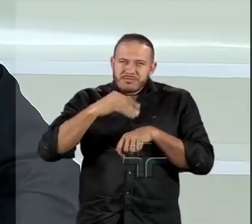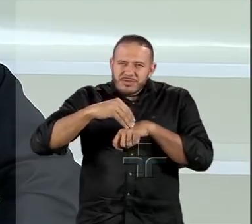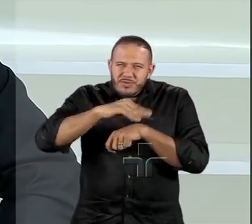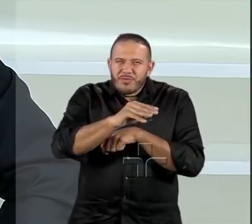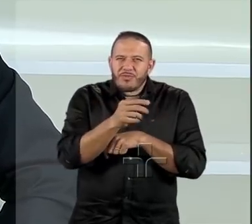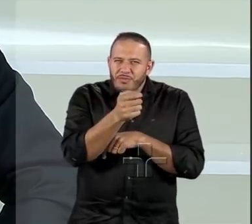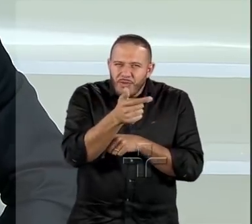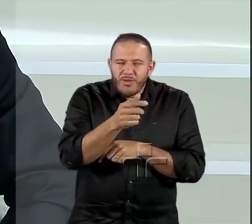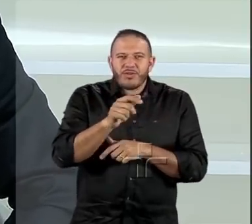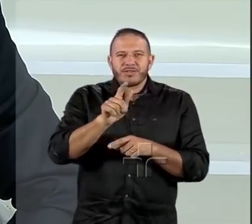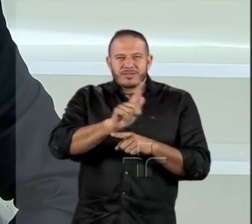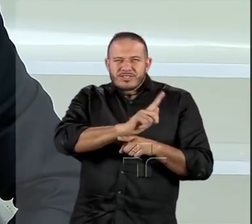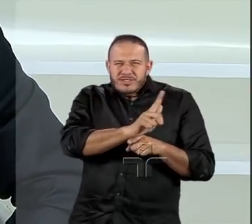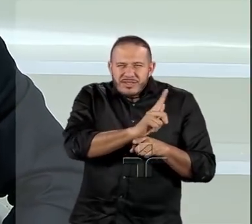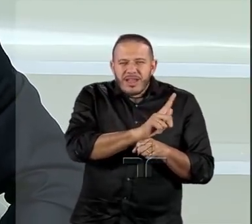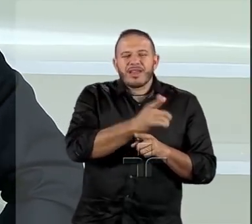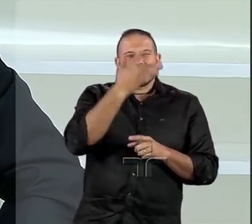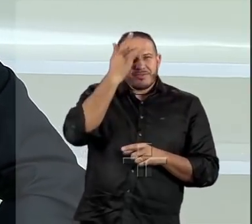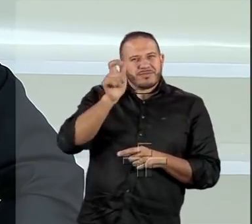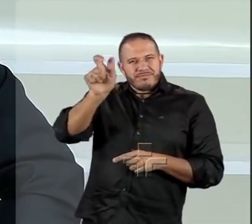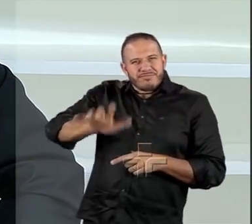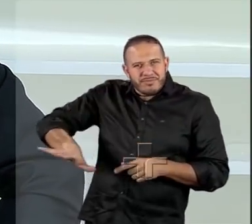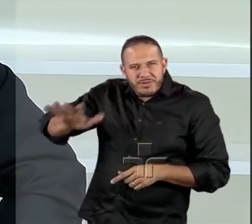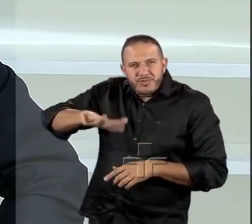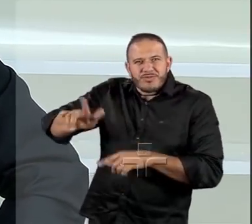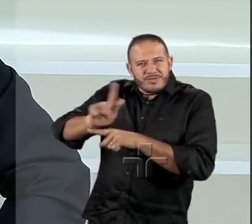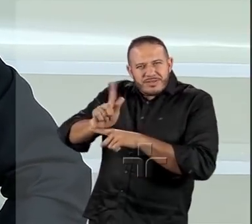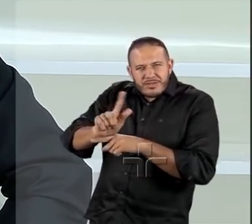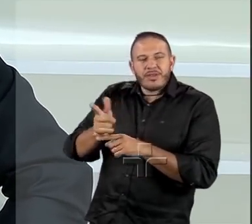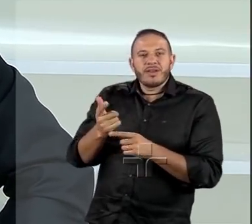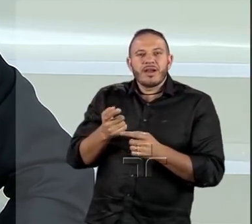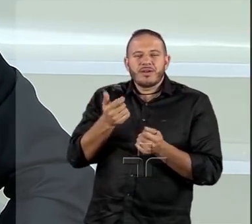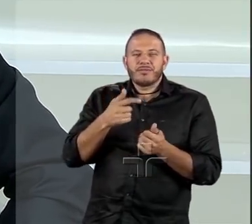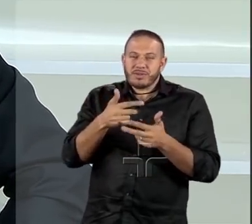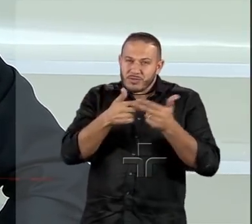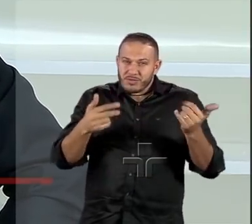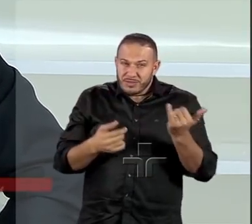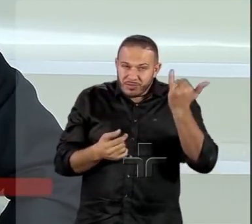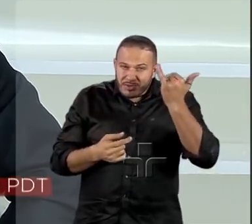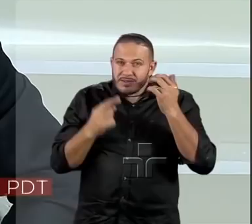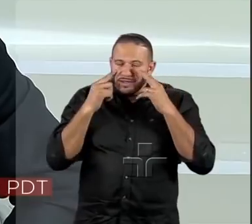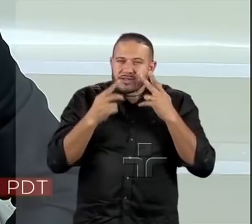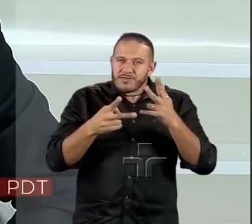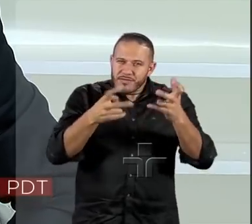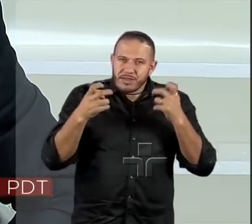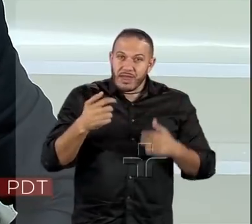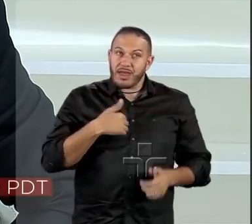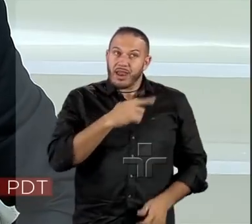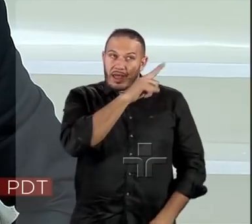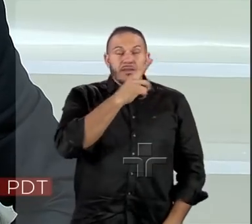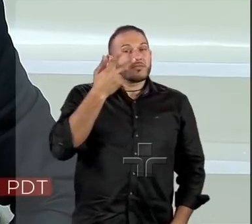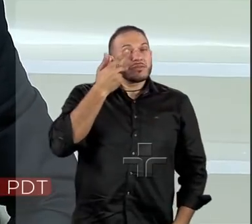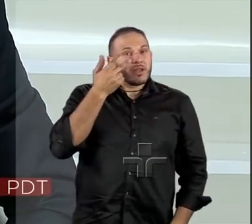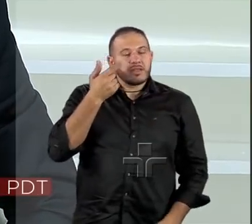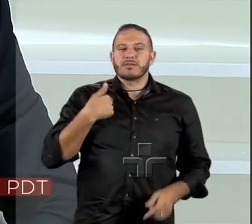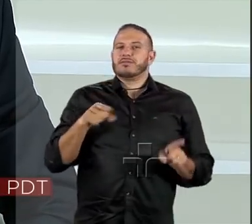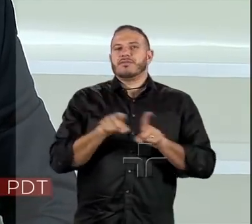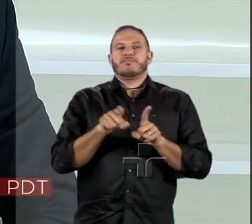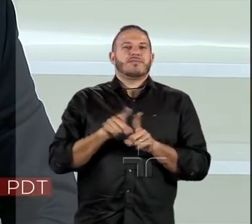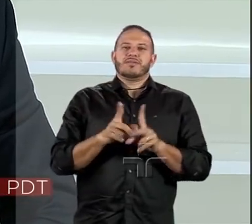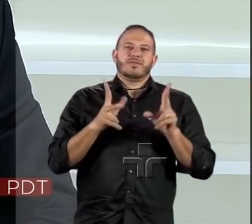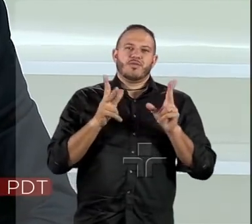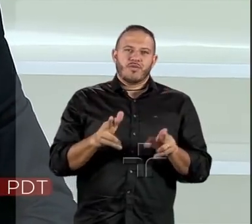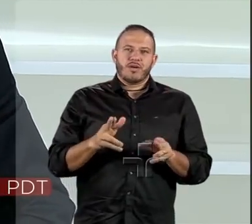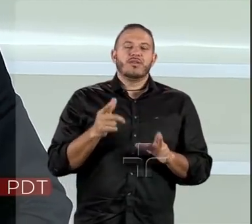da gestão, do gestor e tudo mais, e uma das coisas importantes que verificamos, viu, Davi, no Ceará nós também fizemos a mesma coisa.